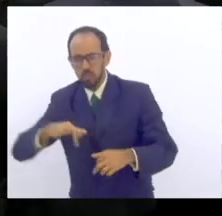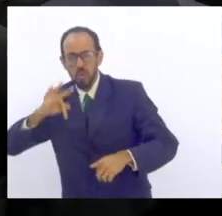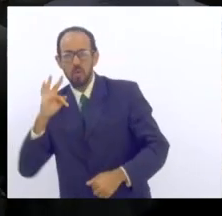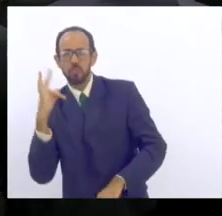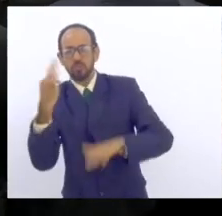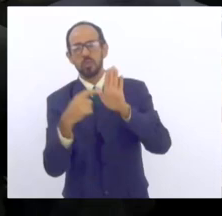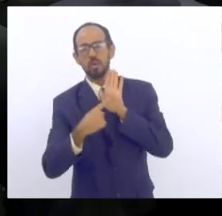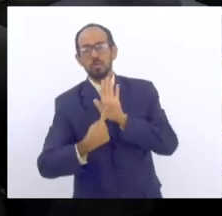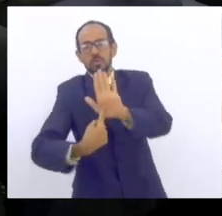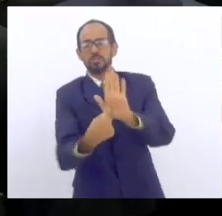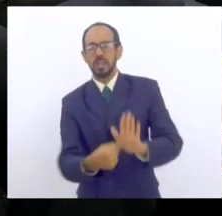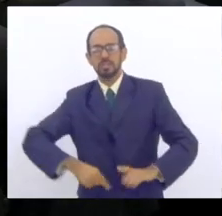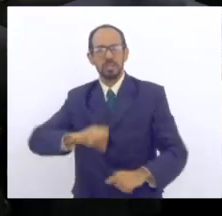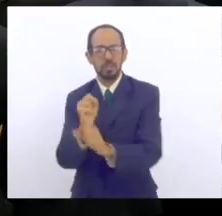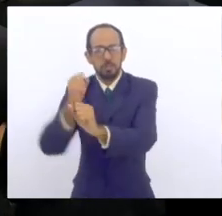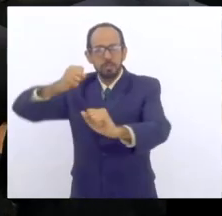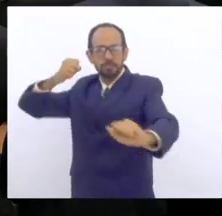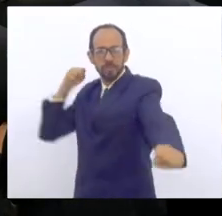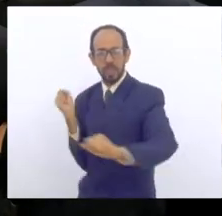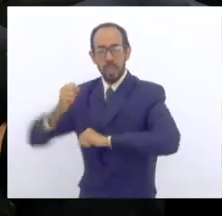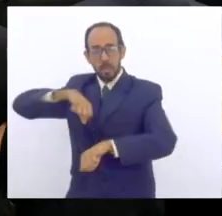o tempo todo Esperança